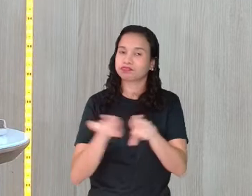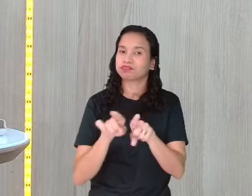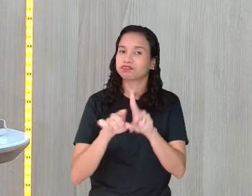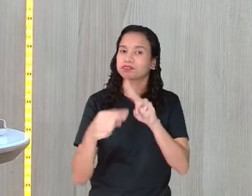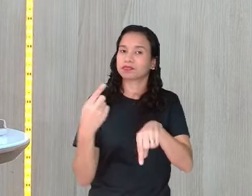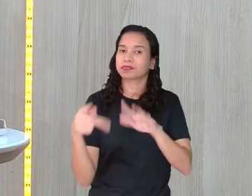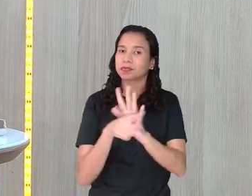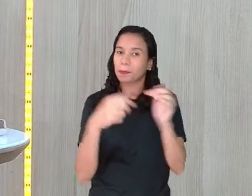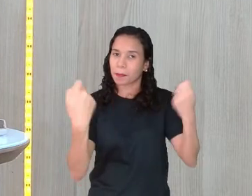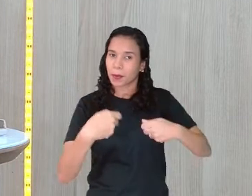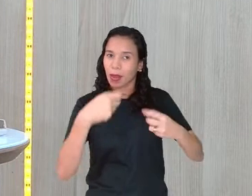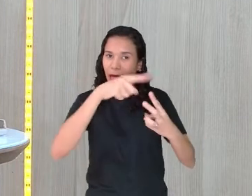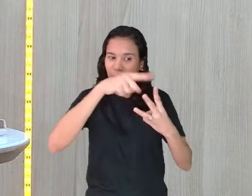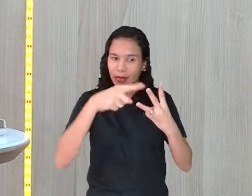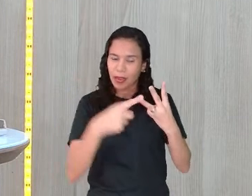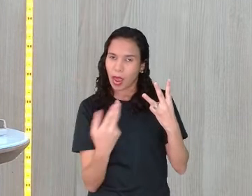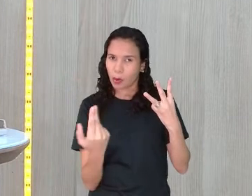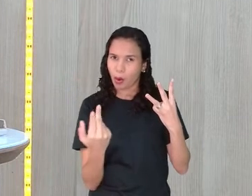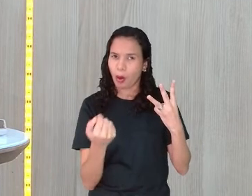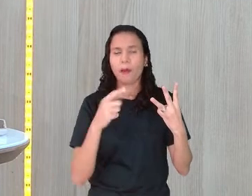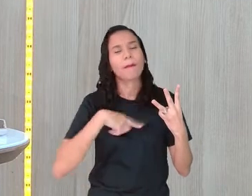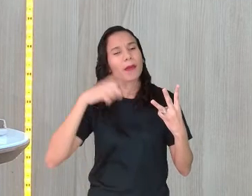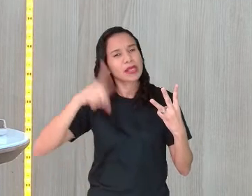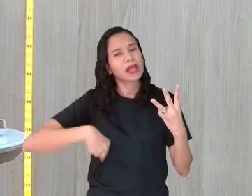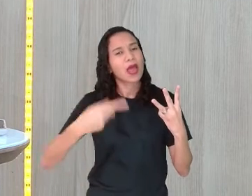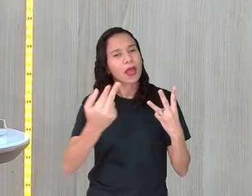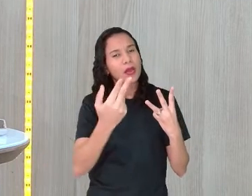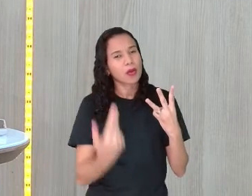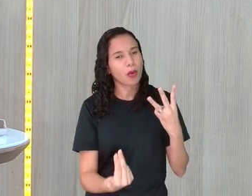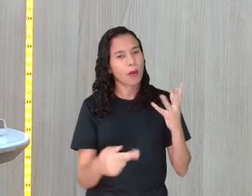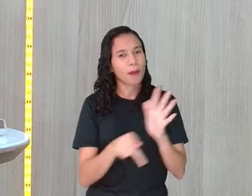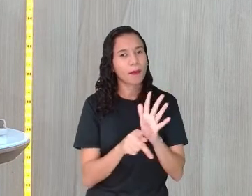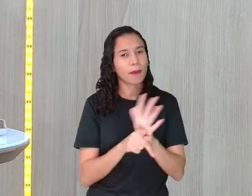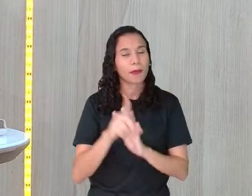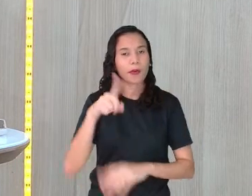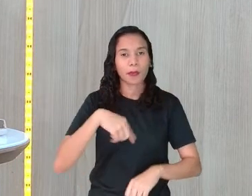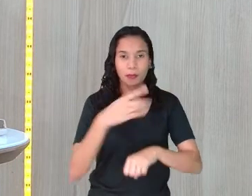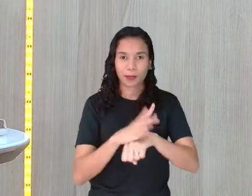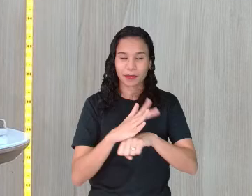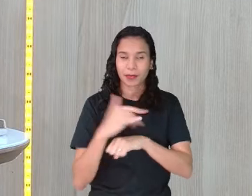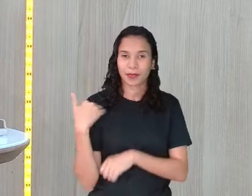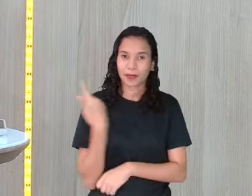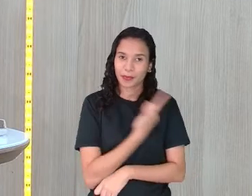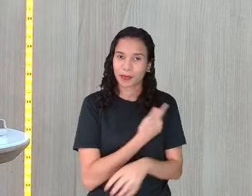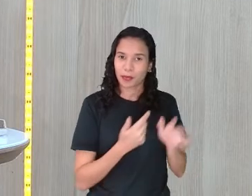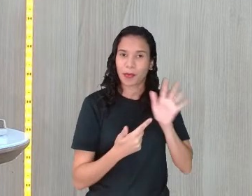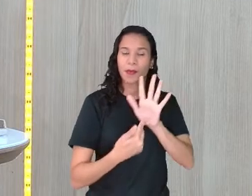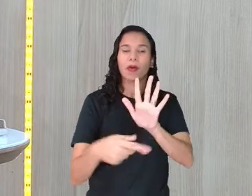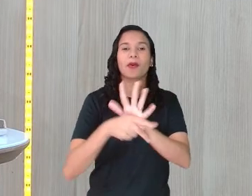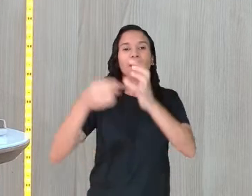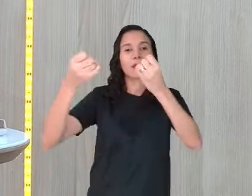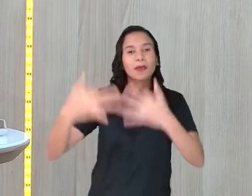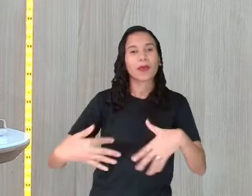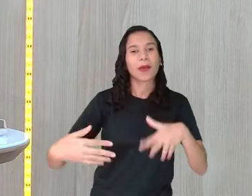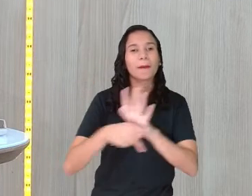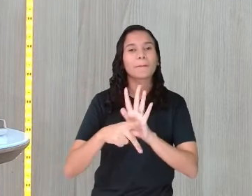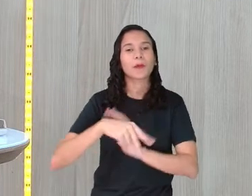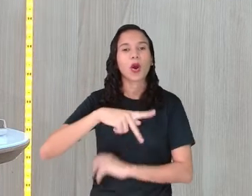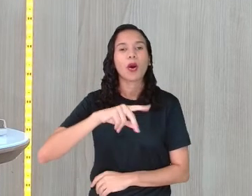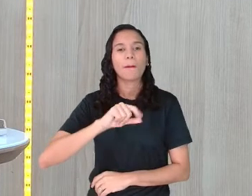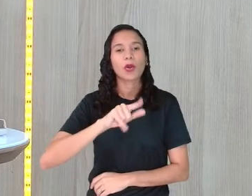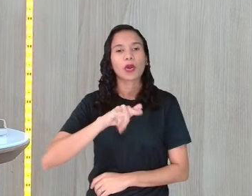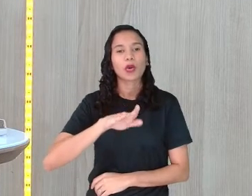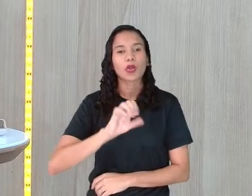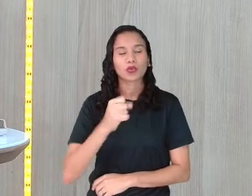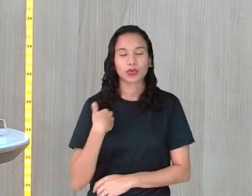só necessariamente 3 iguais. Mas se forem iguais é porque ele é um triângulo regular, que ele, lá na frente, quando o Pedro for falar sobre polígonos, você vai